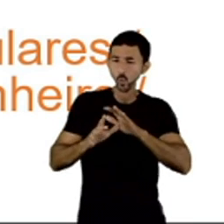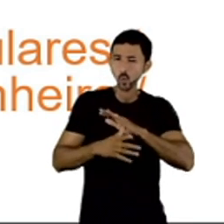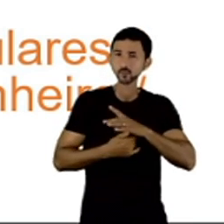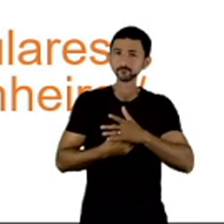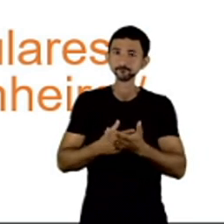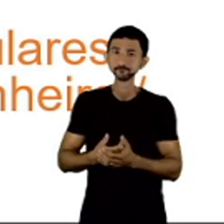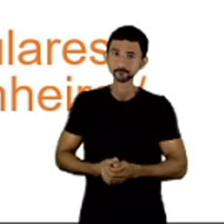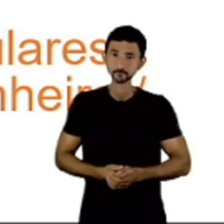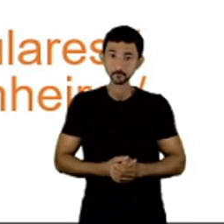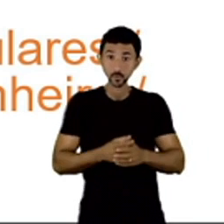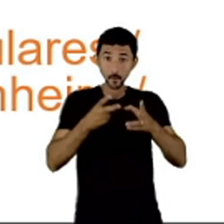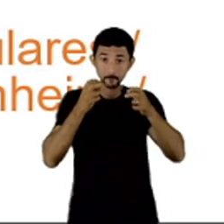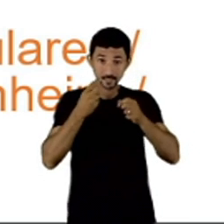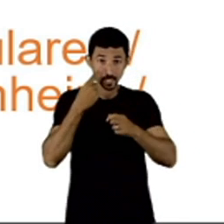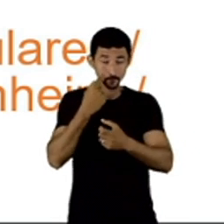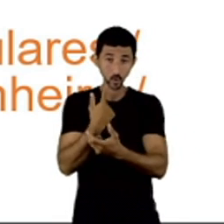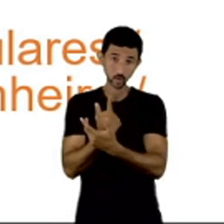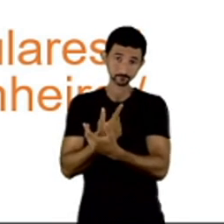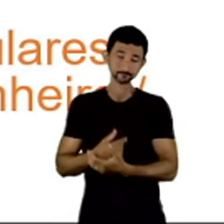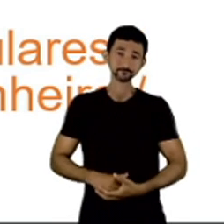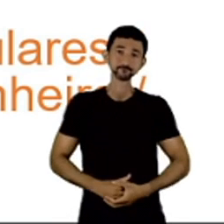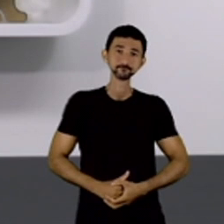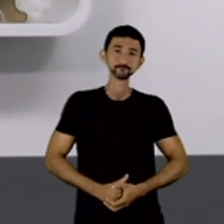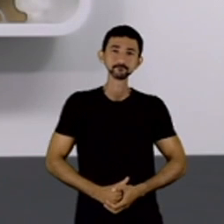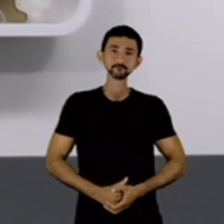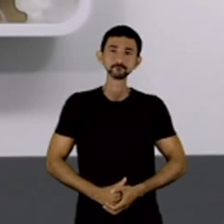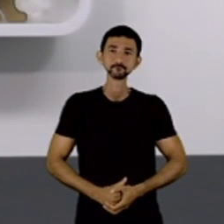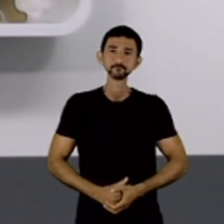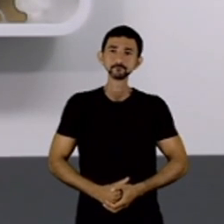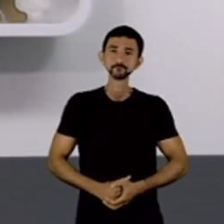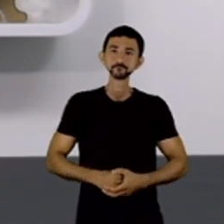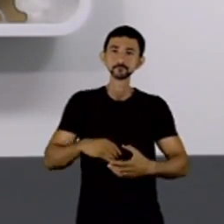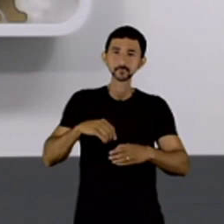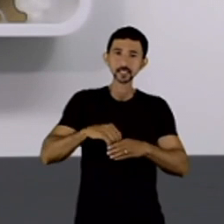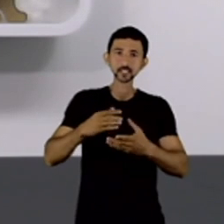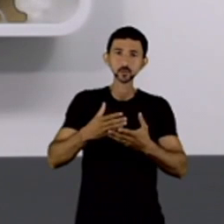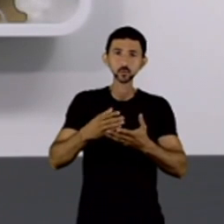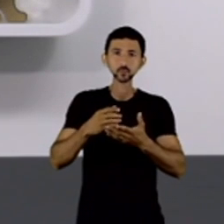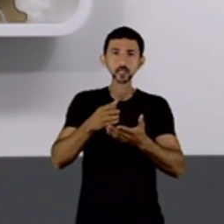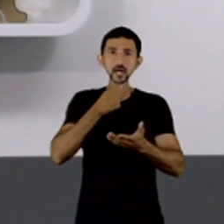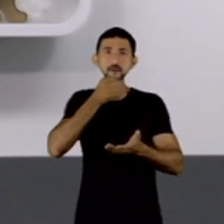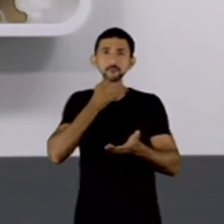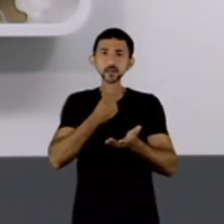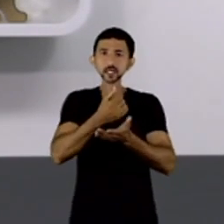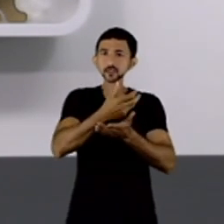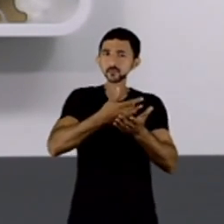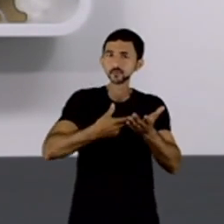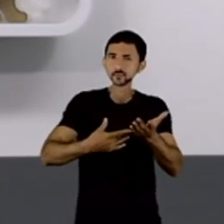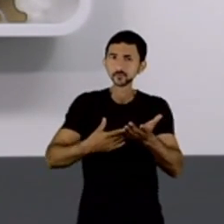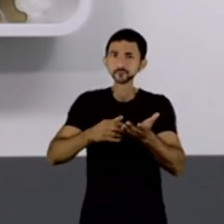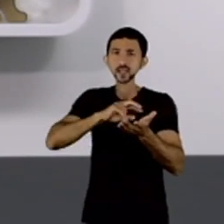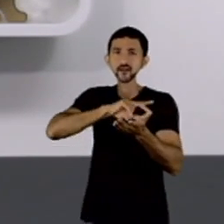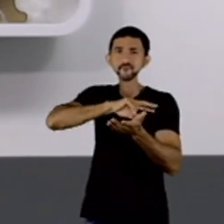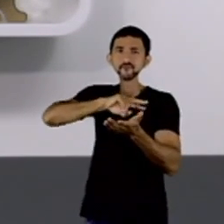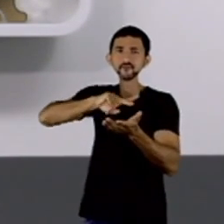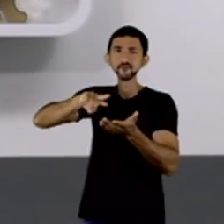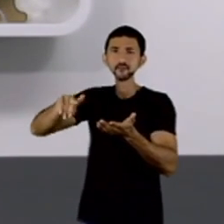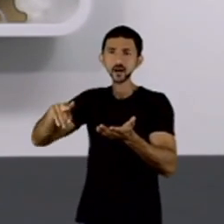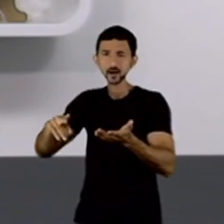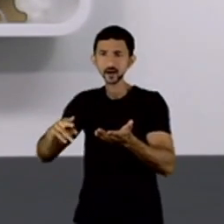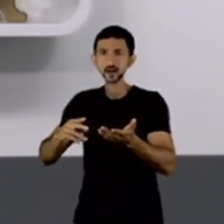consegue perceber, meu aluno, vem comigo para eu te explicar, que dentro da reportagem há muito